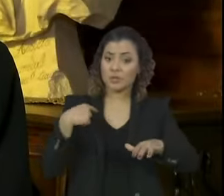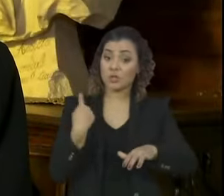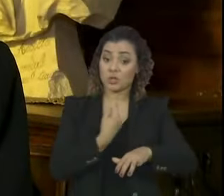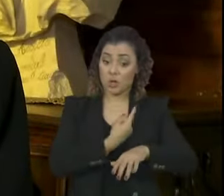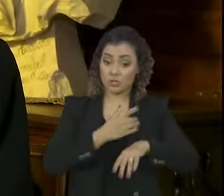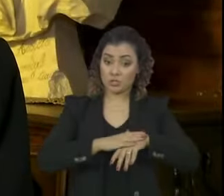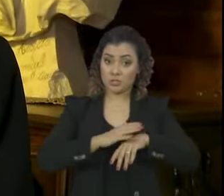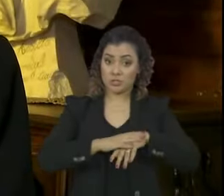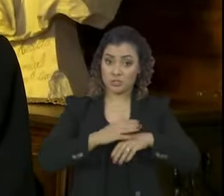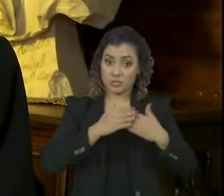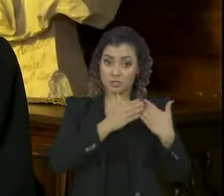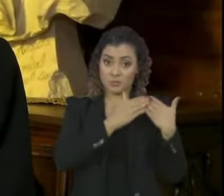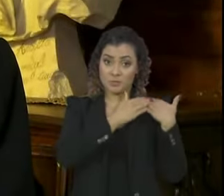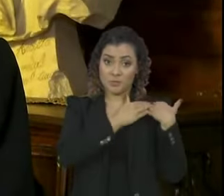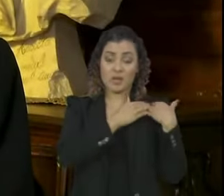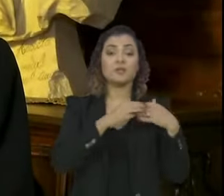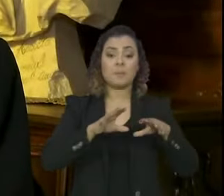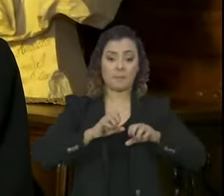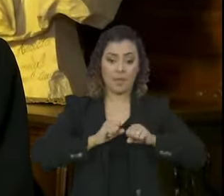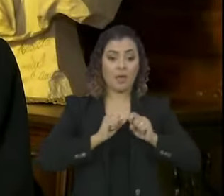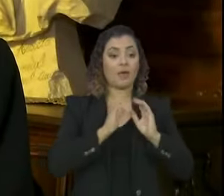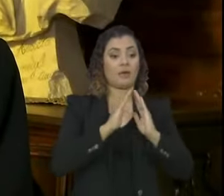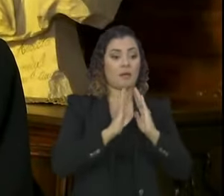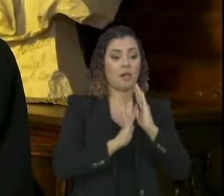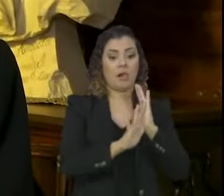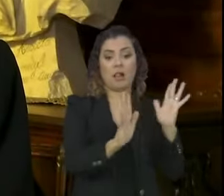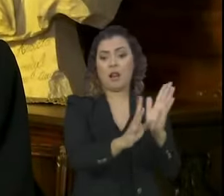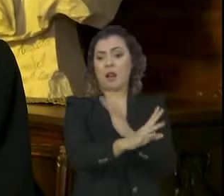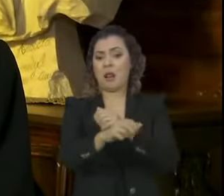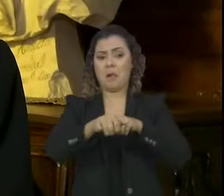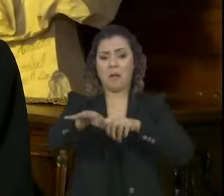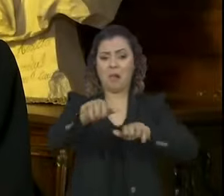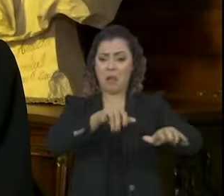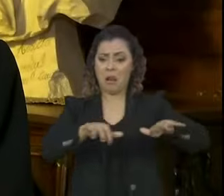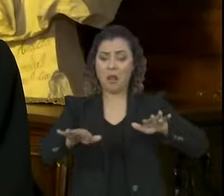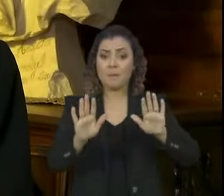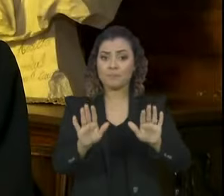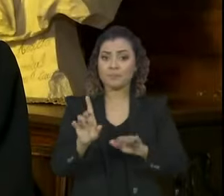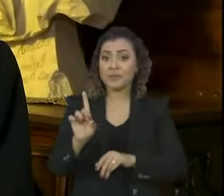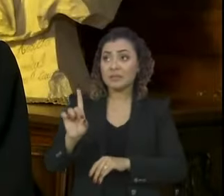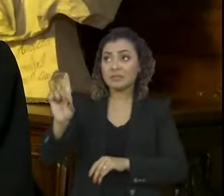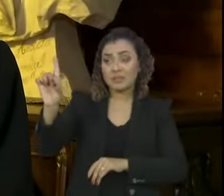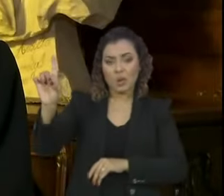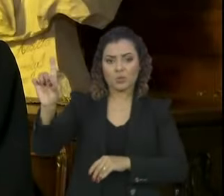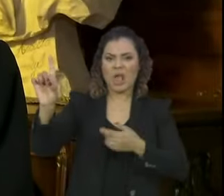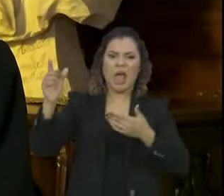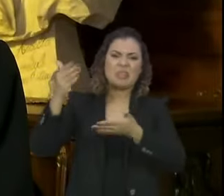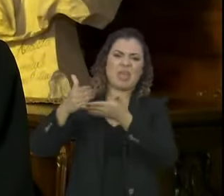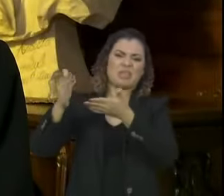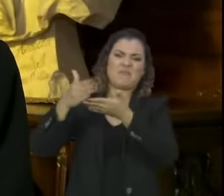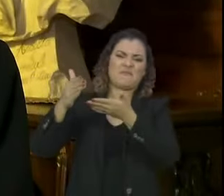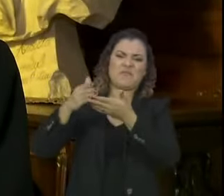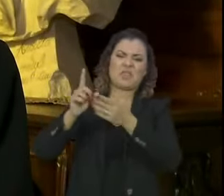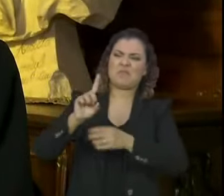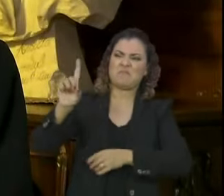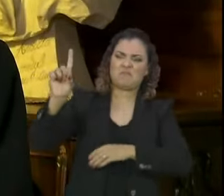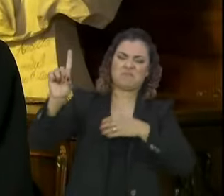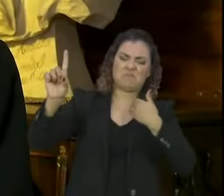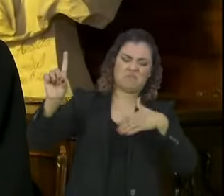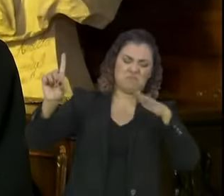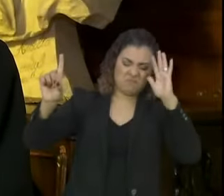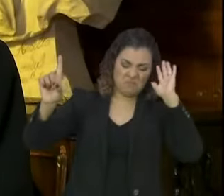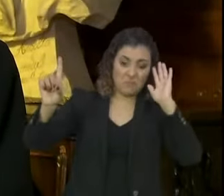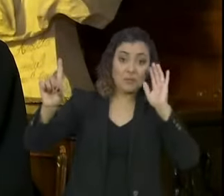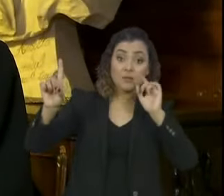espalhamos a pandemia agora dizer que Deus não tem nada a ver com isso não Deus sim está